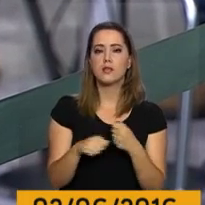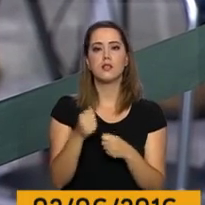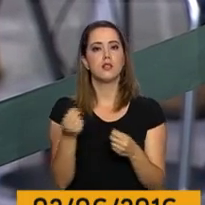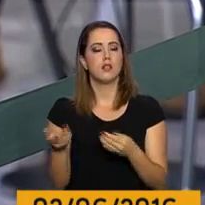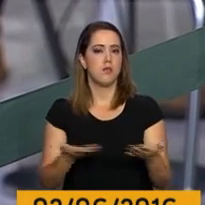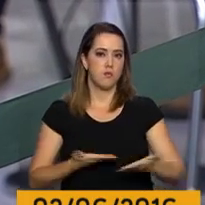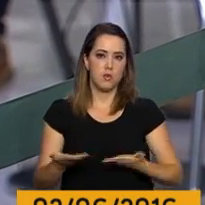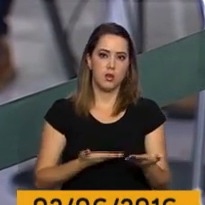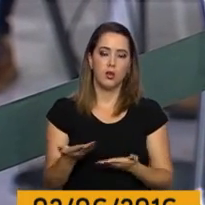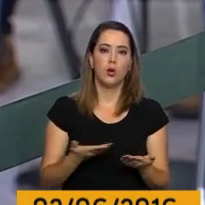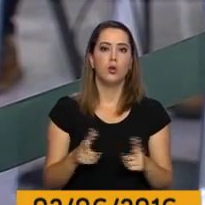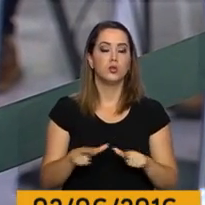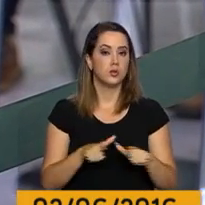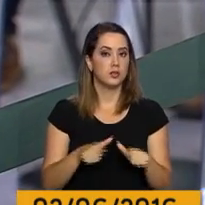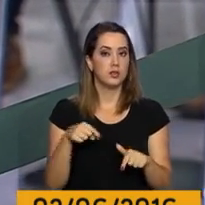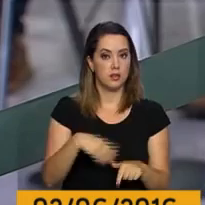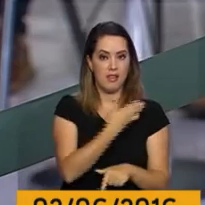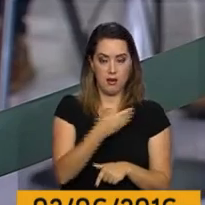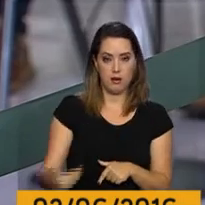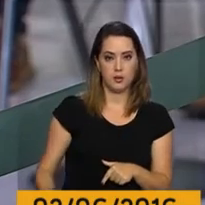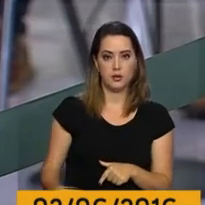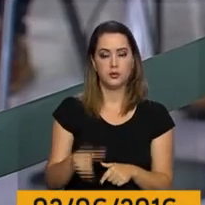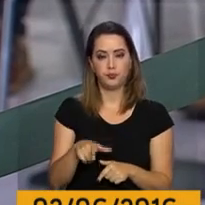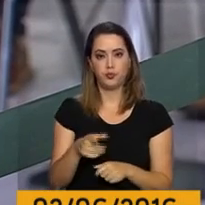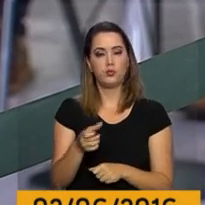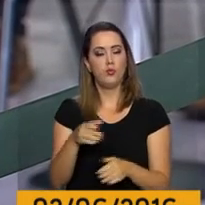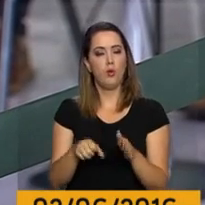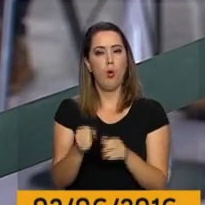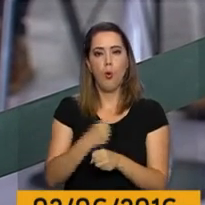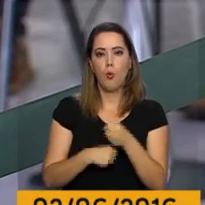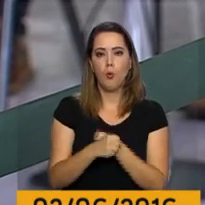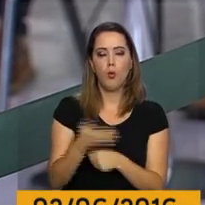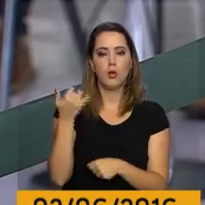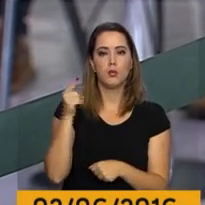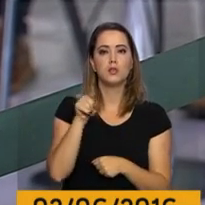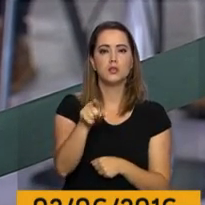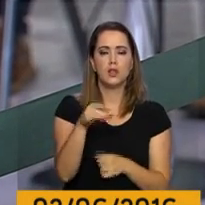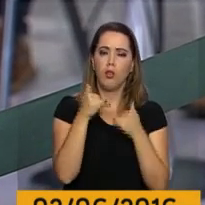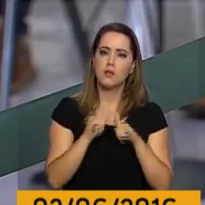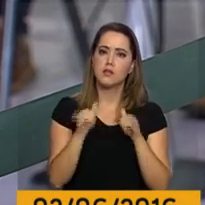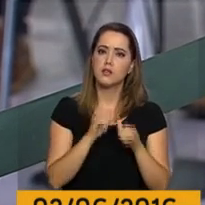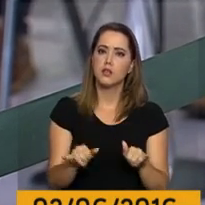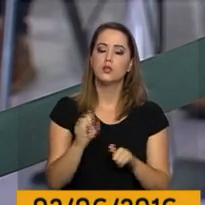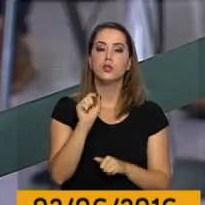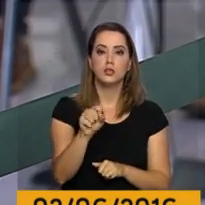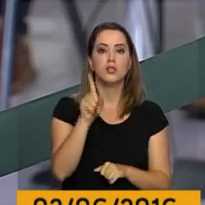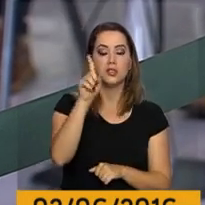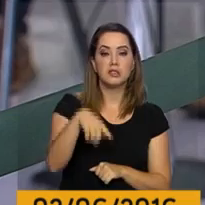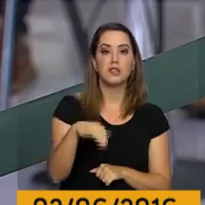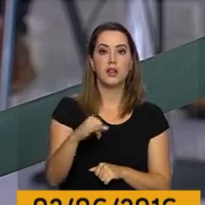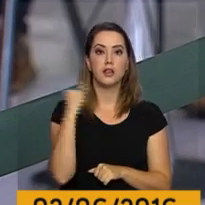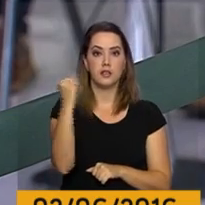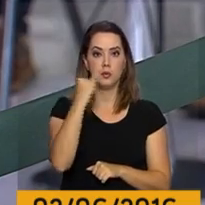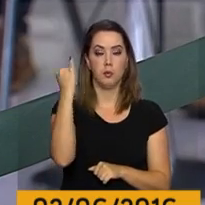passado, quando vocês anunciaram a proposta de orçamento, em setembro do ano passado, então o ministro Nelson Barbosa disse que era justificável